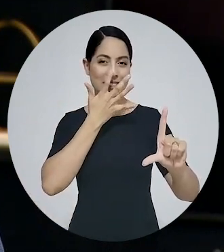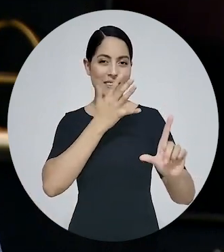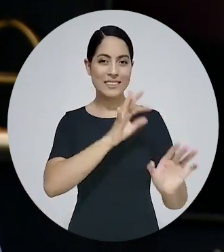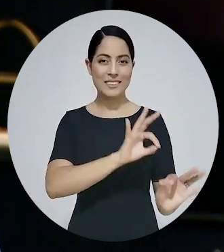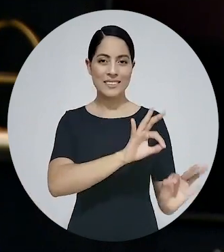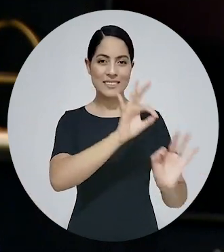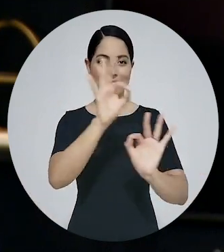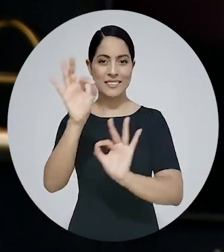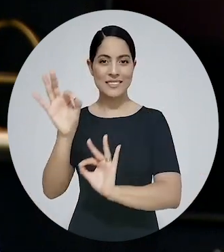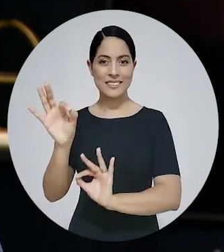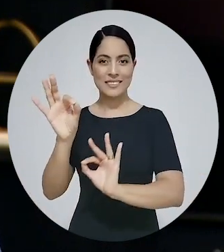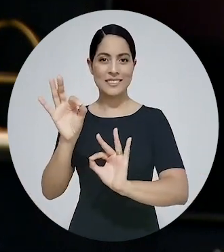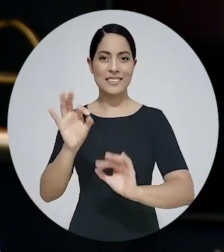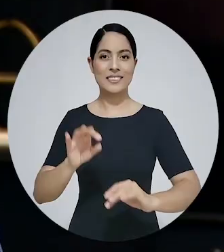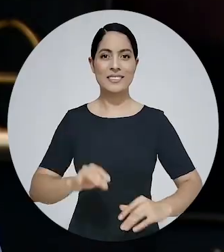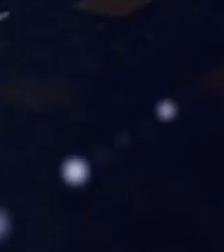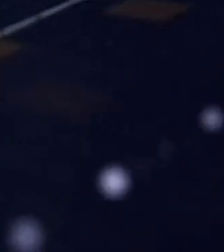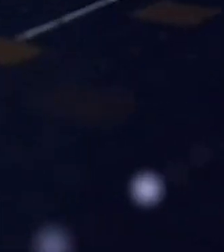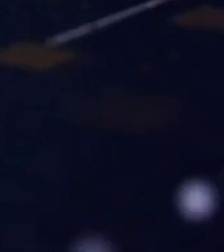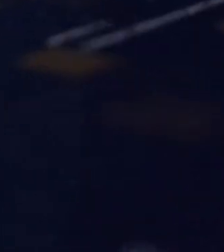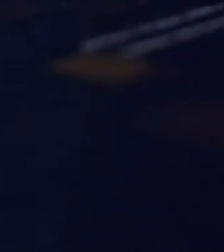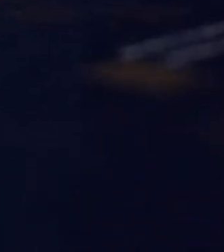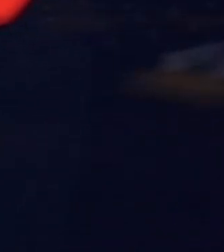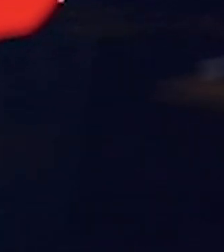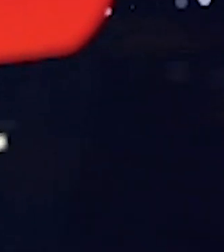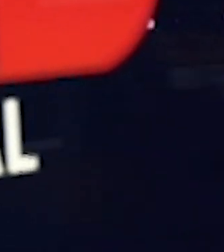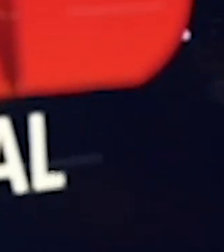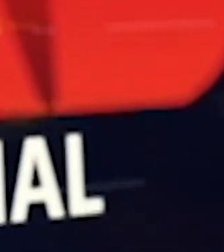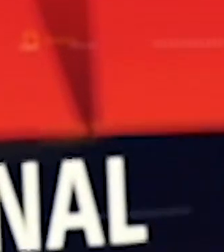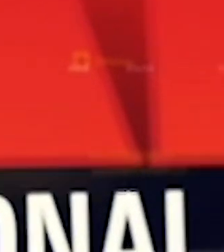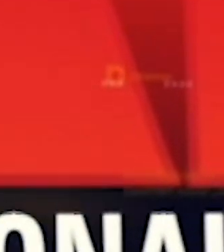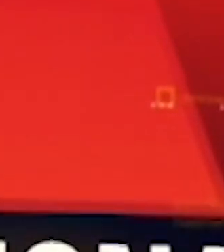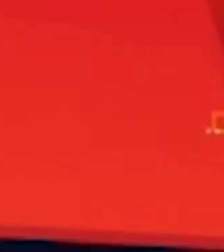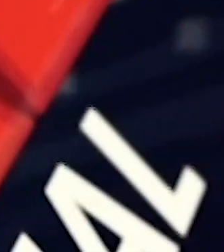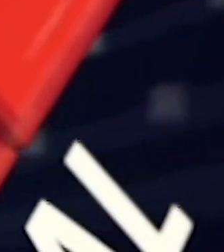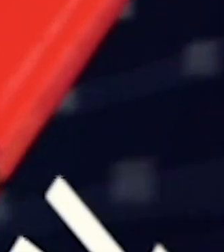as principais notícias da Ordem.